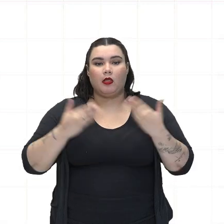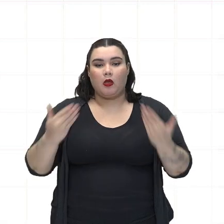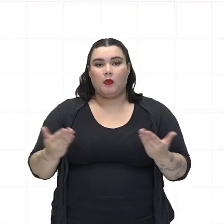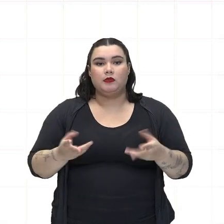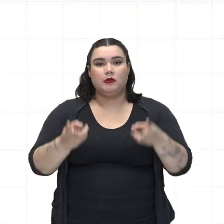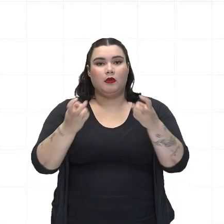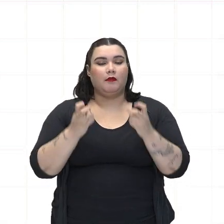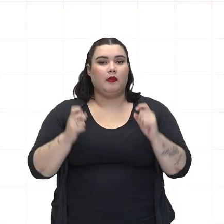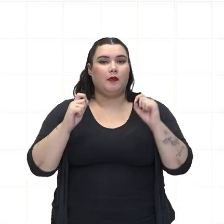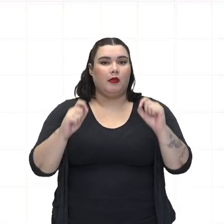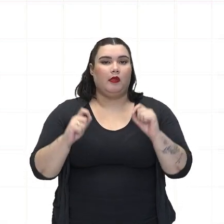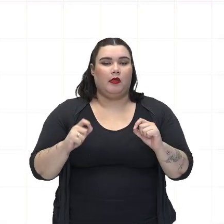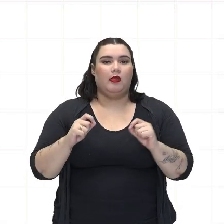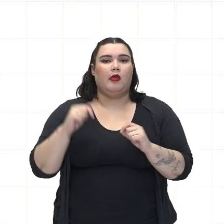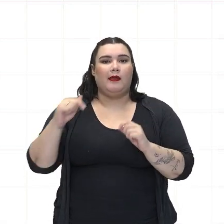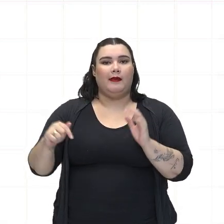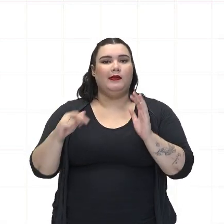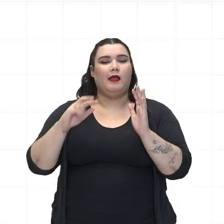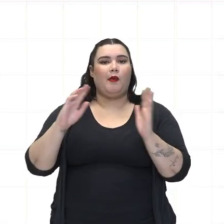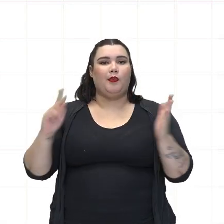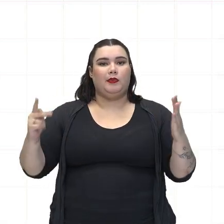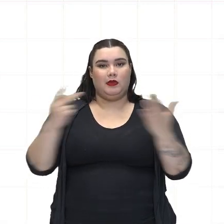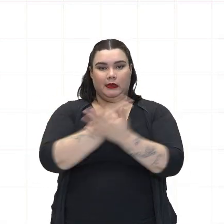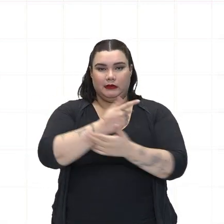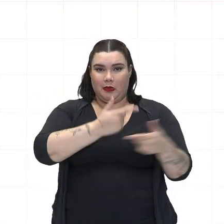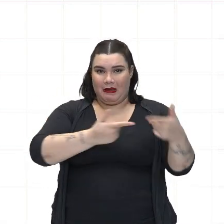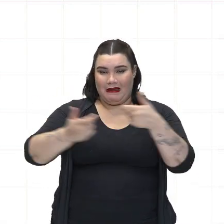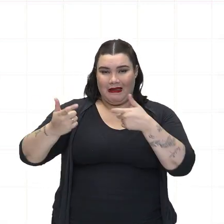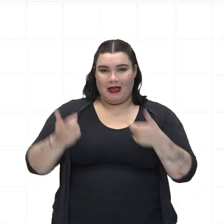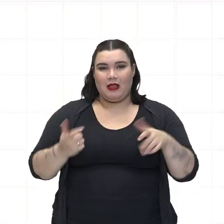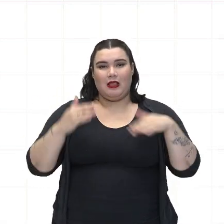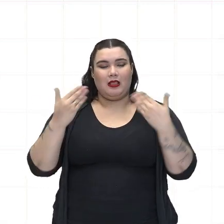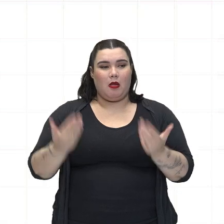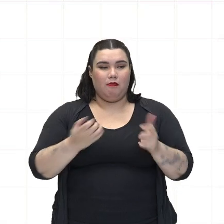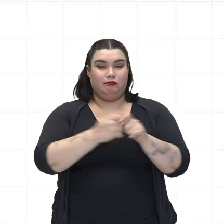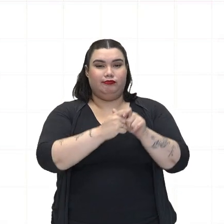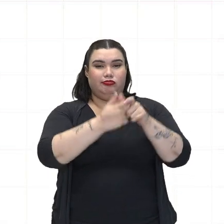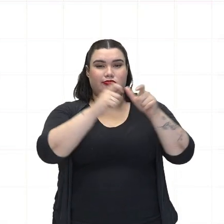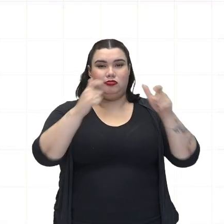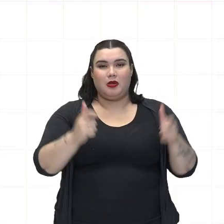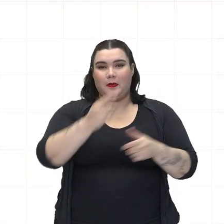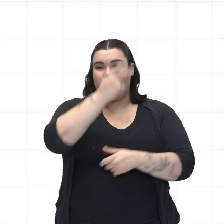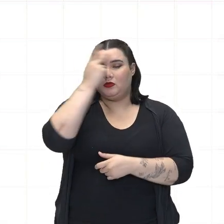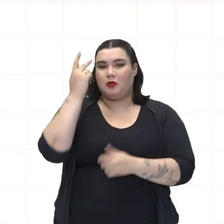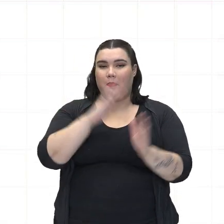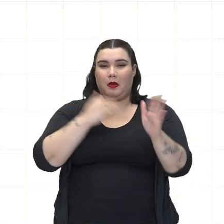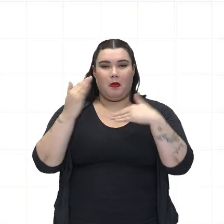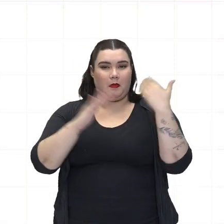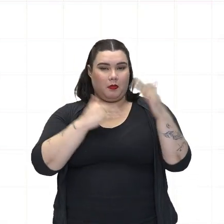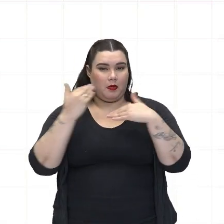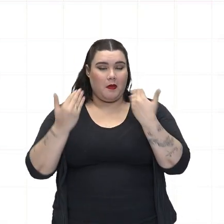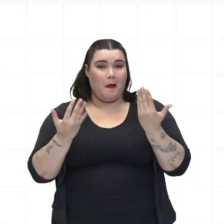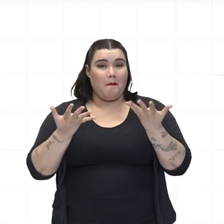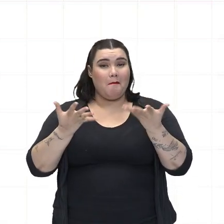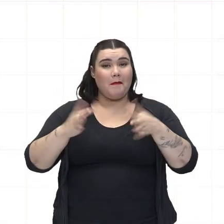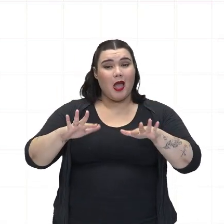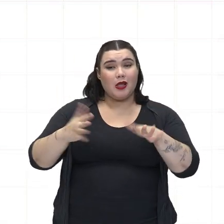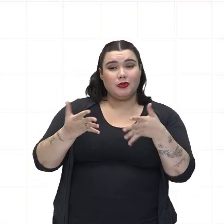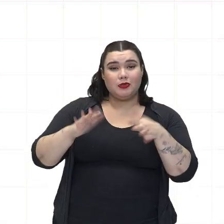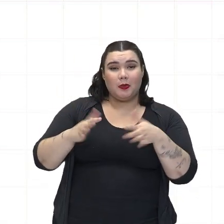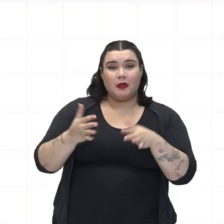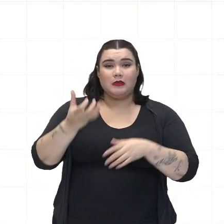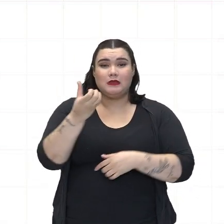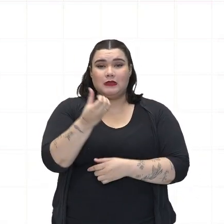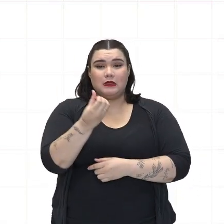Resultou em uma devastação generalizada e enormes perdas humanas. Galera, preste atenção, estima-se que até